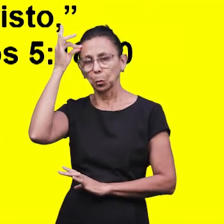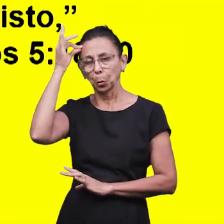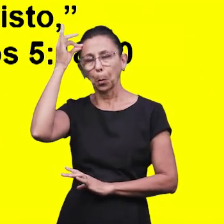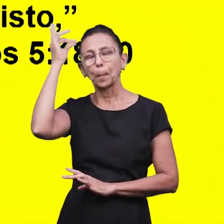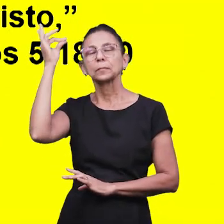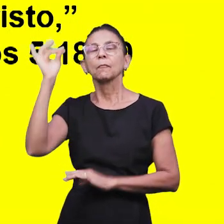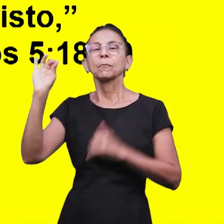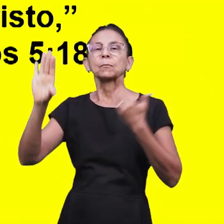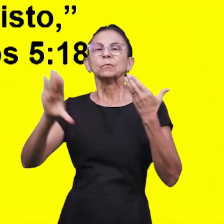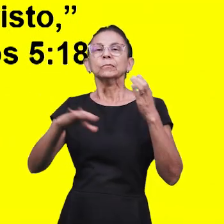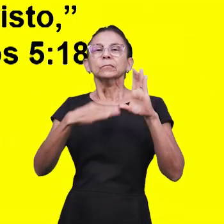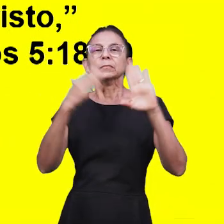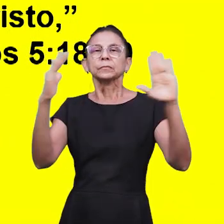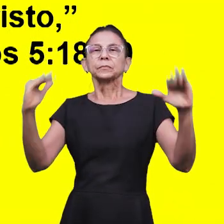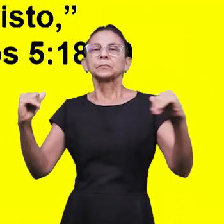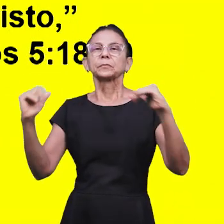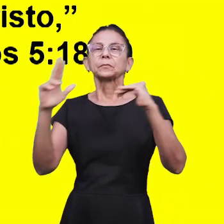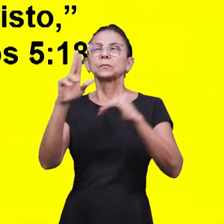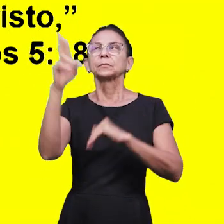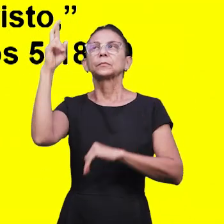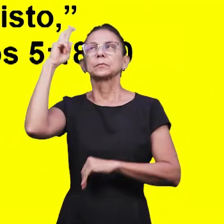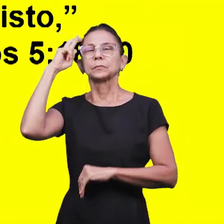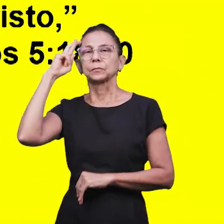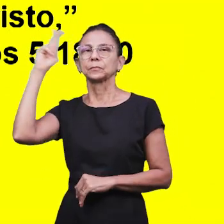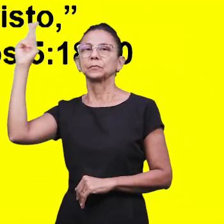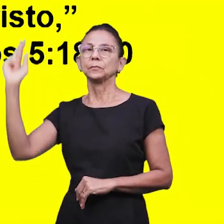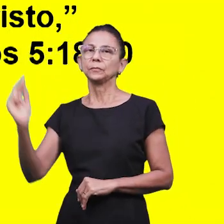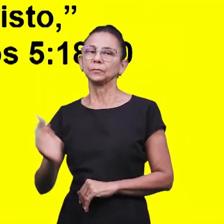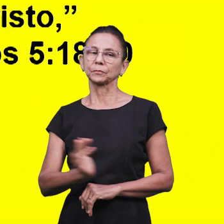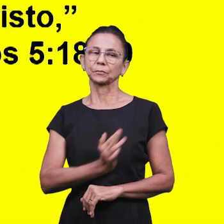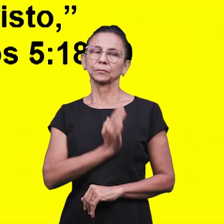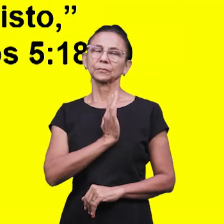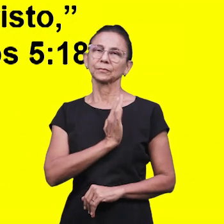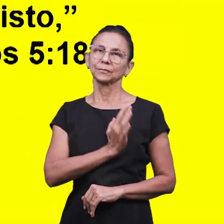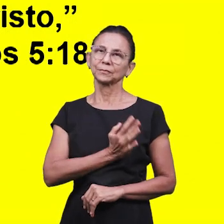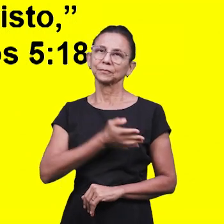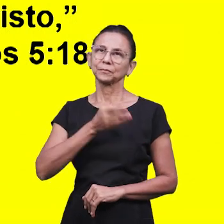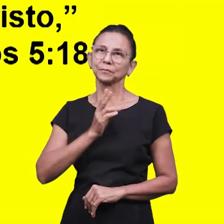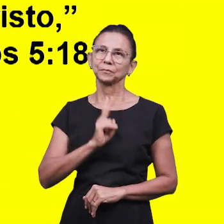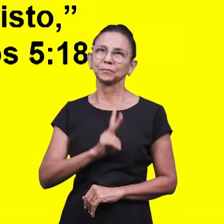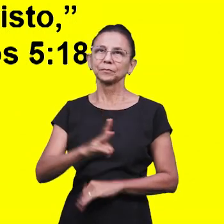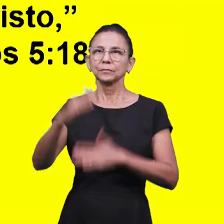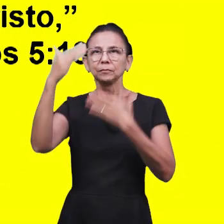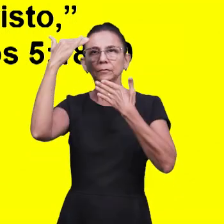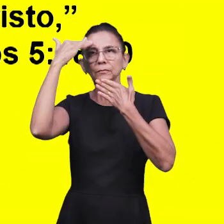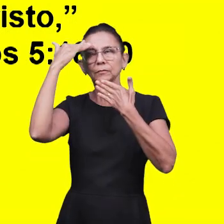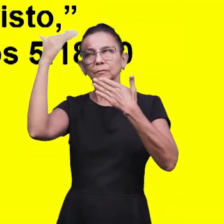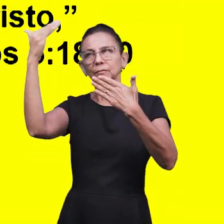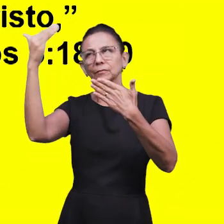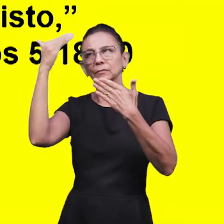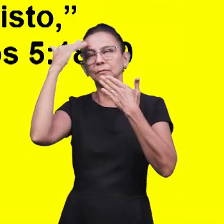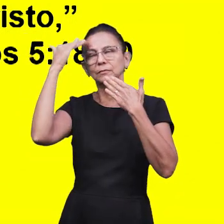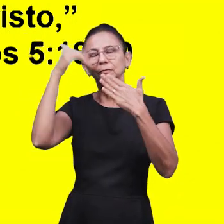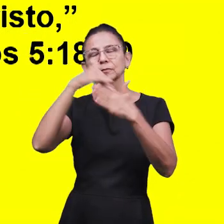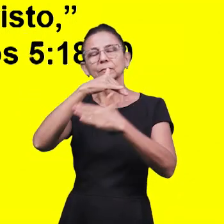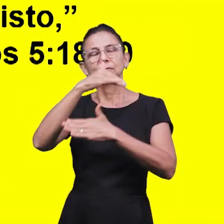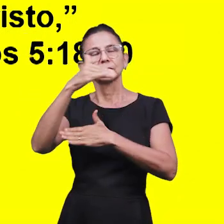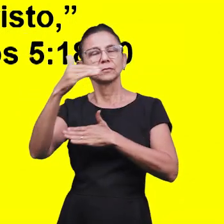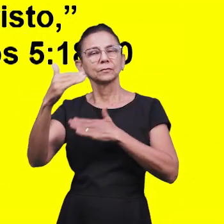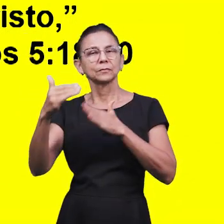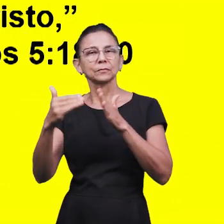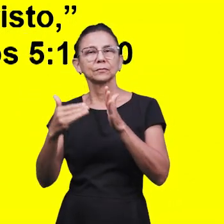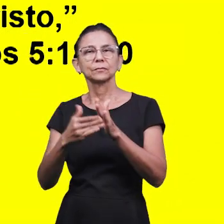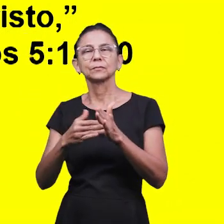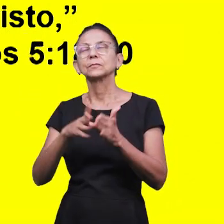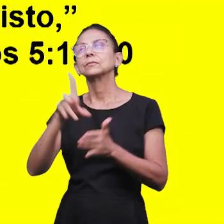e salmodiando ao Senhor no vosso coração, dando sempre graças por tudo a nosso Deus